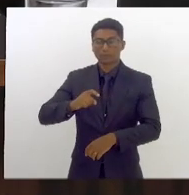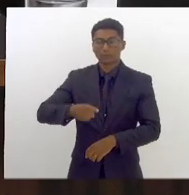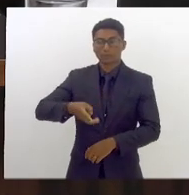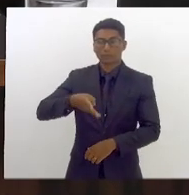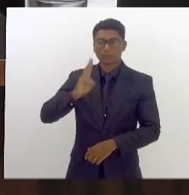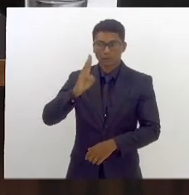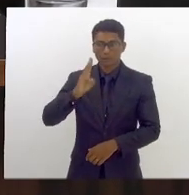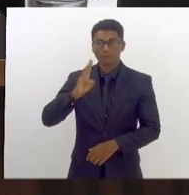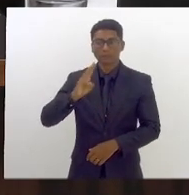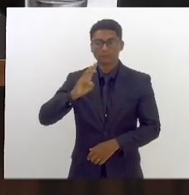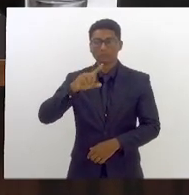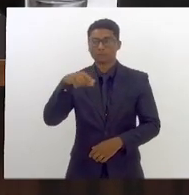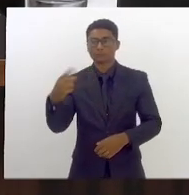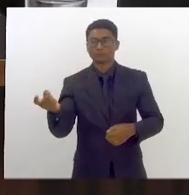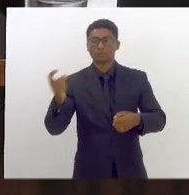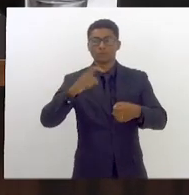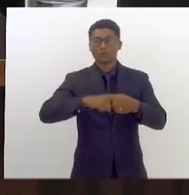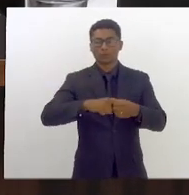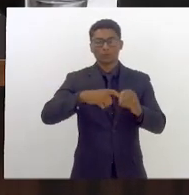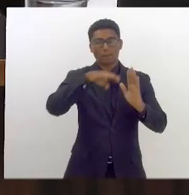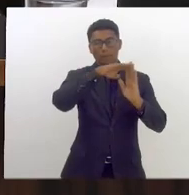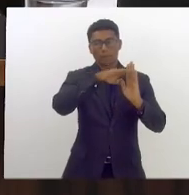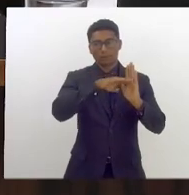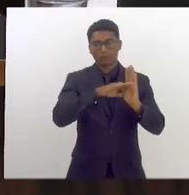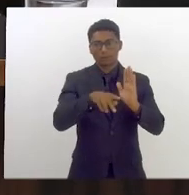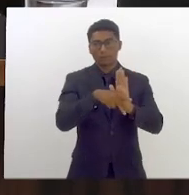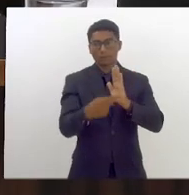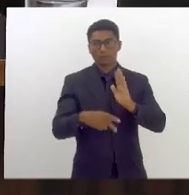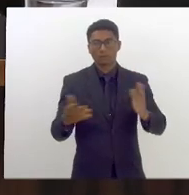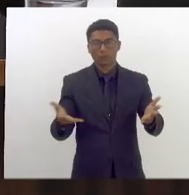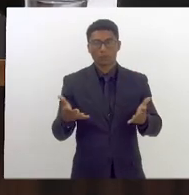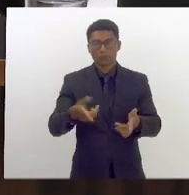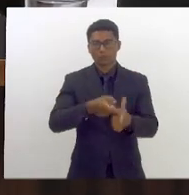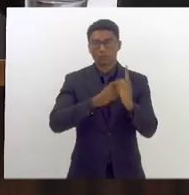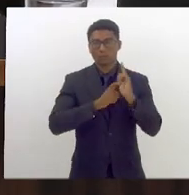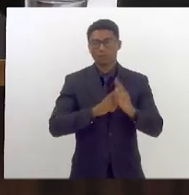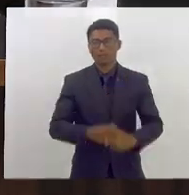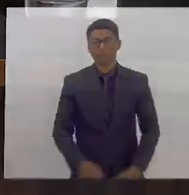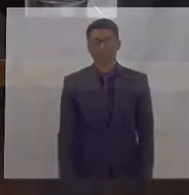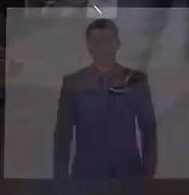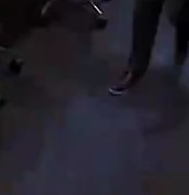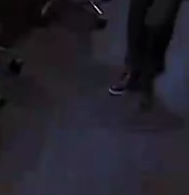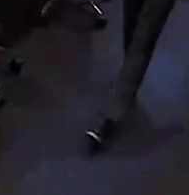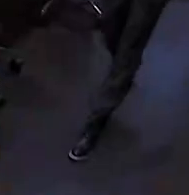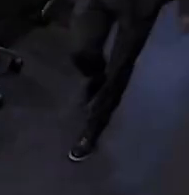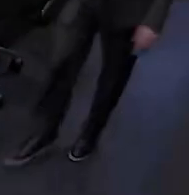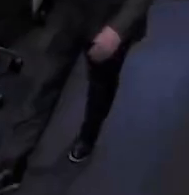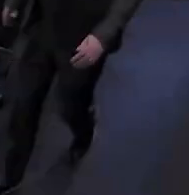quando retornaremos com a ordem do dia está suspensa a sessão